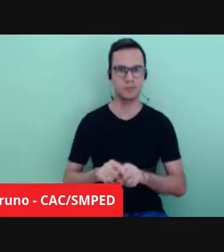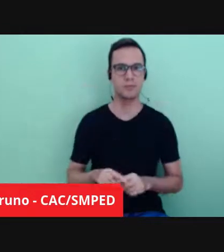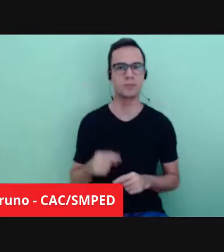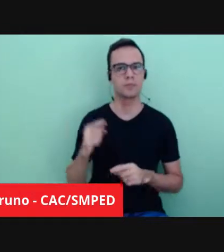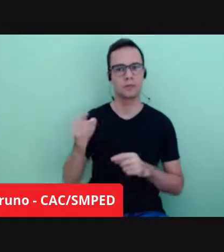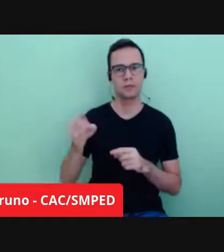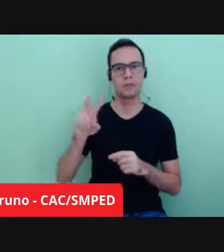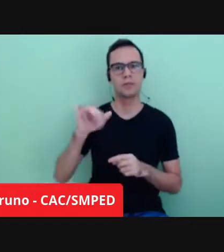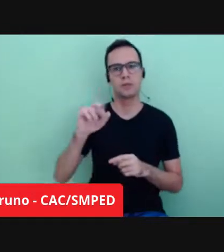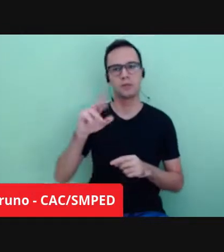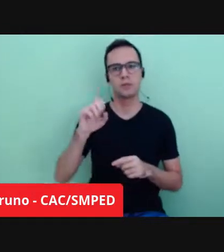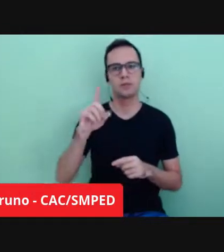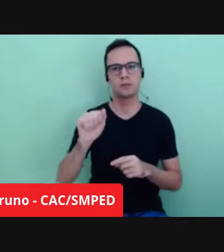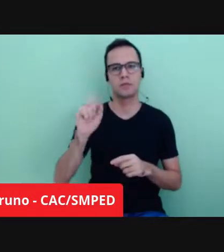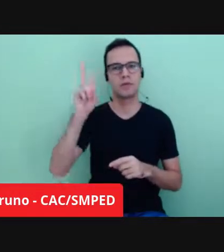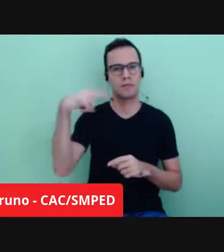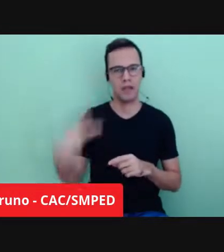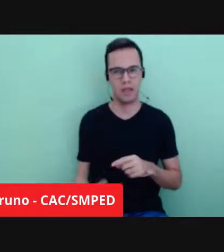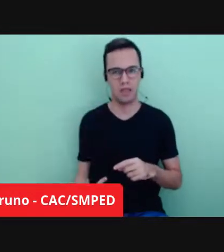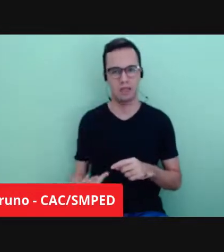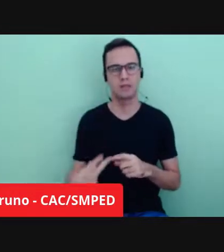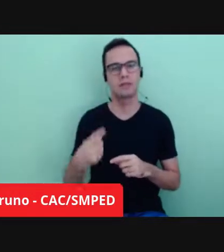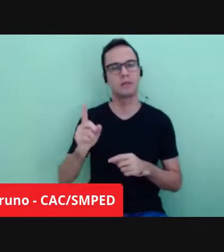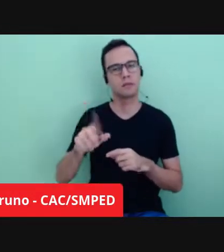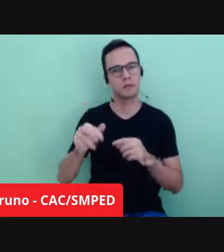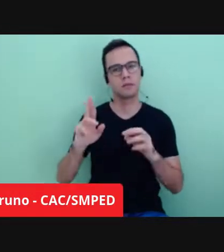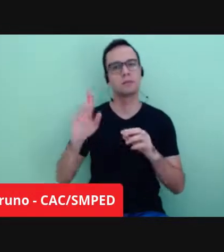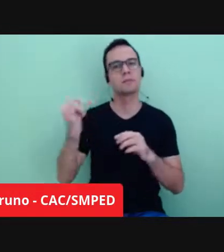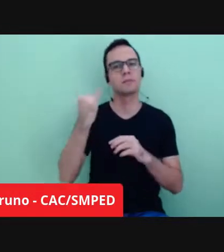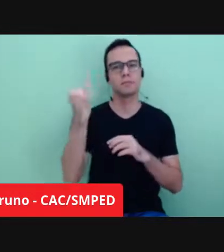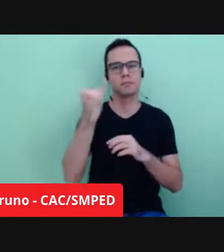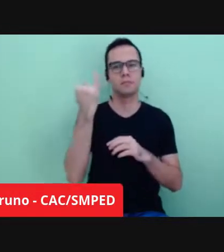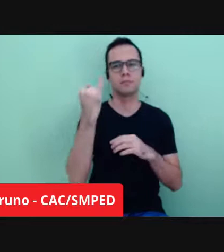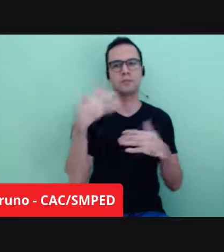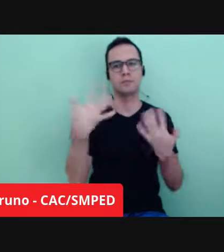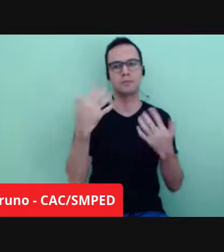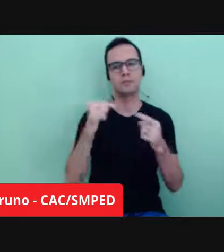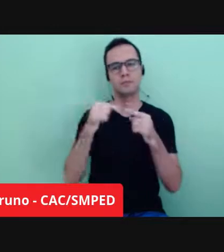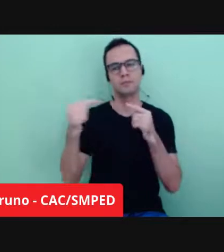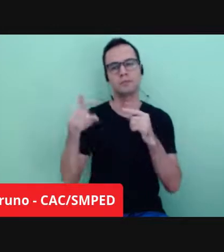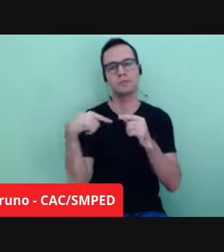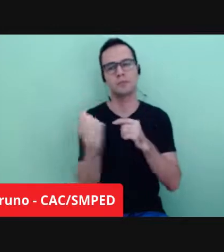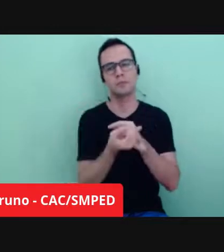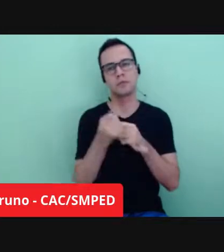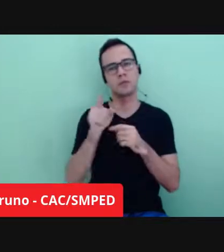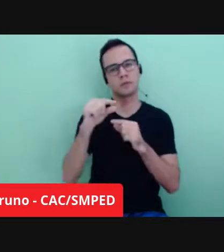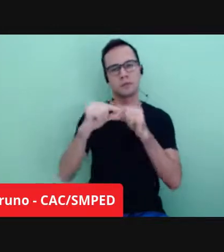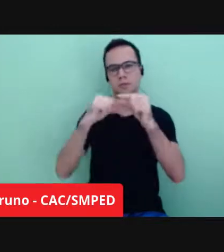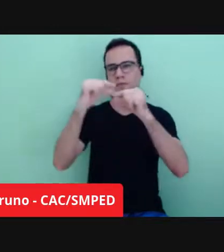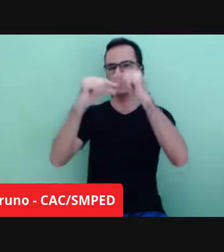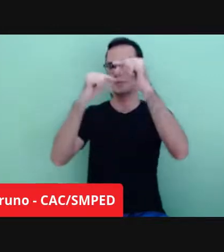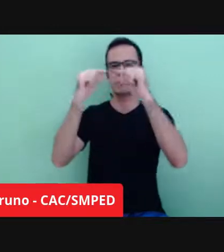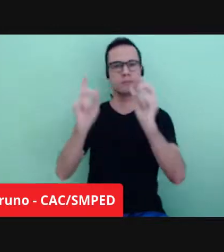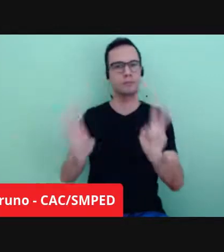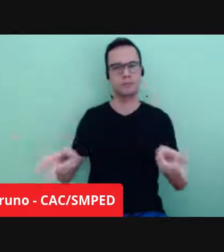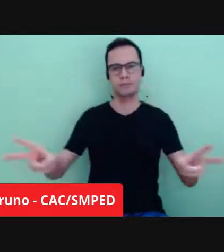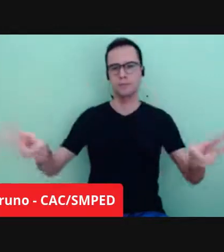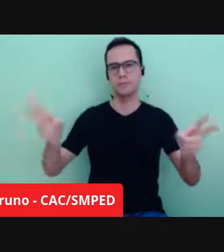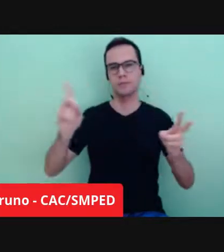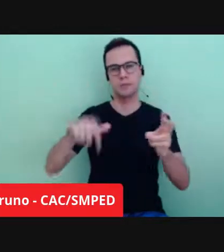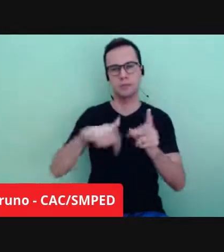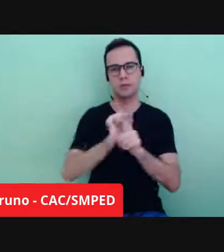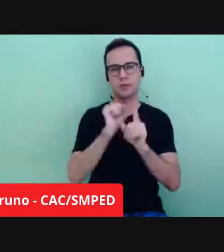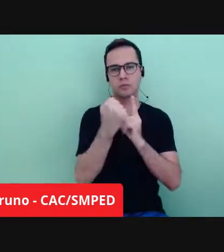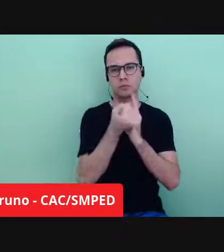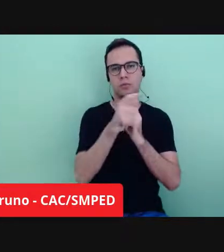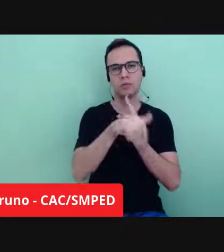virada. E sem dúvida, isso é muito significativo, e dessa forma a gente vai construindo cada vez mais uma